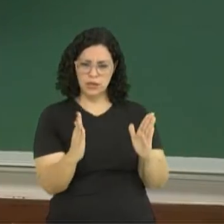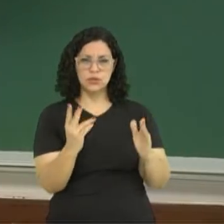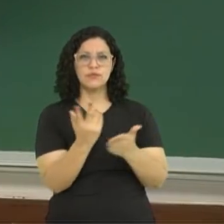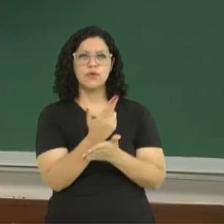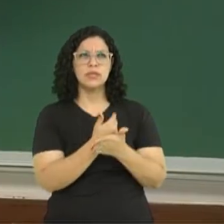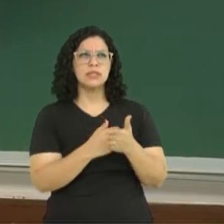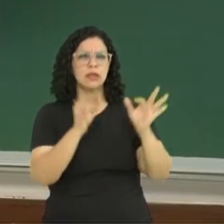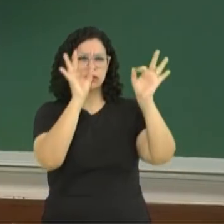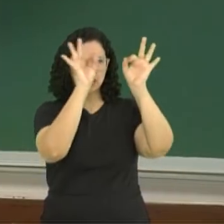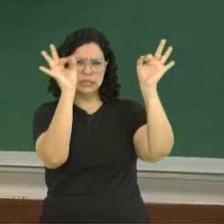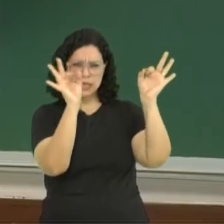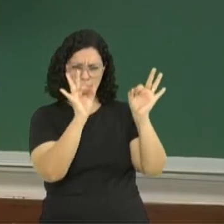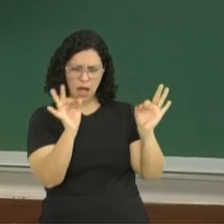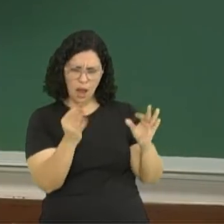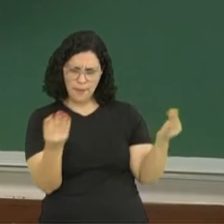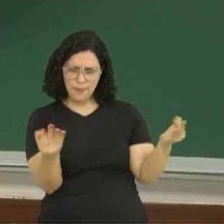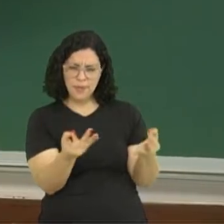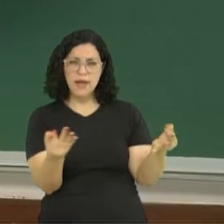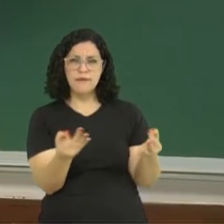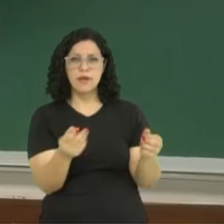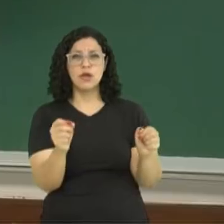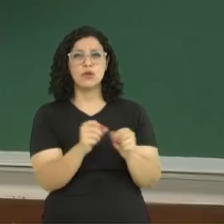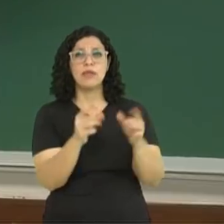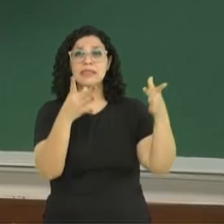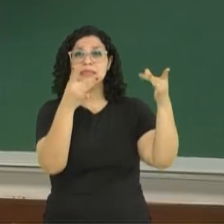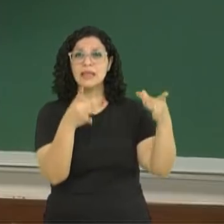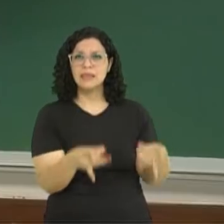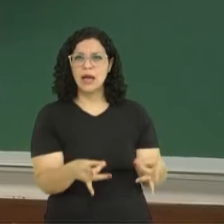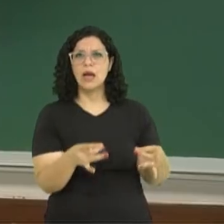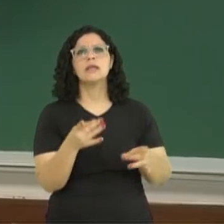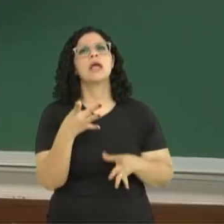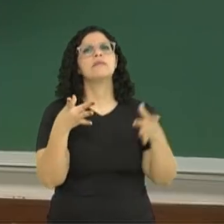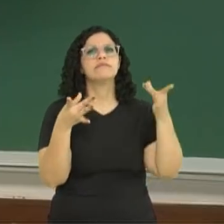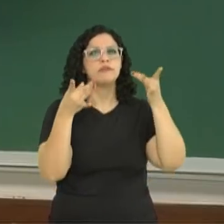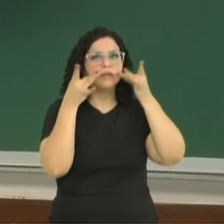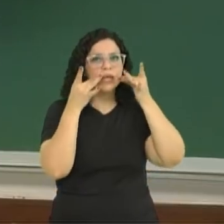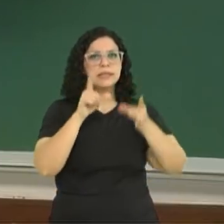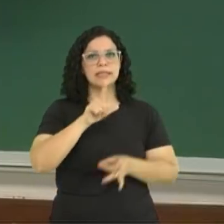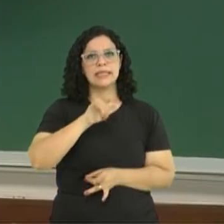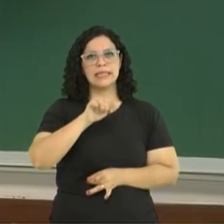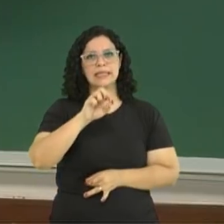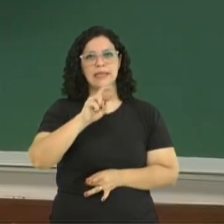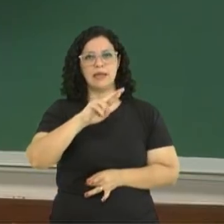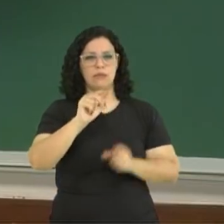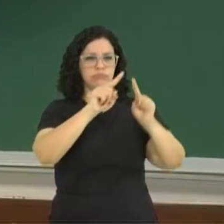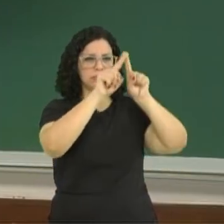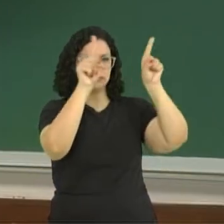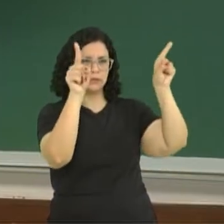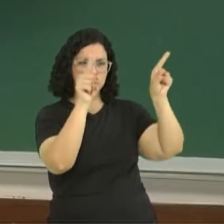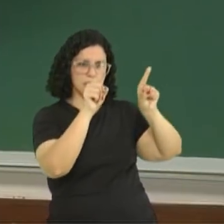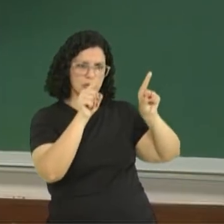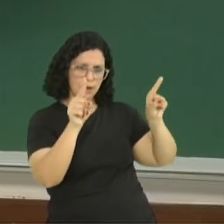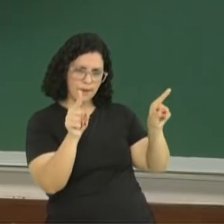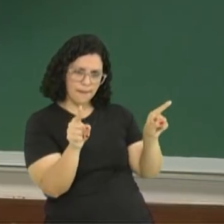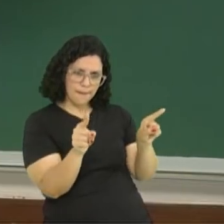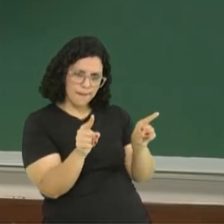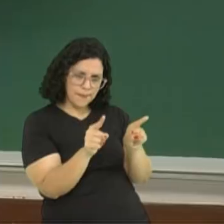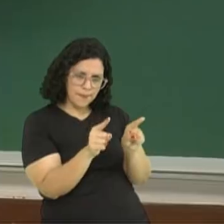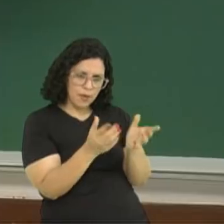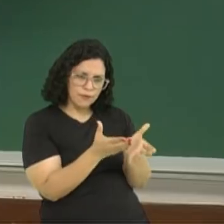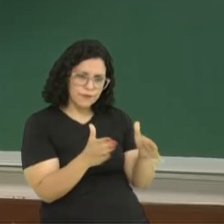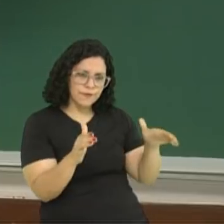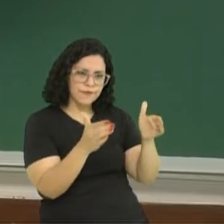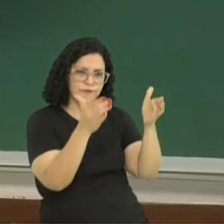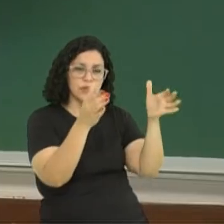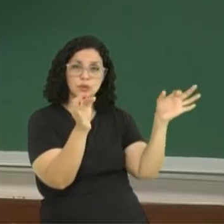vaso está ali, o desenho, ele inteirinho, bonitinho. Então, estou fazendo o vaso literalmente, com os 2 pedaços, tal, faço toda a silhueta desse vaso. Mas agora eu